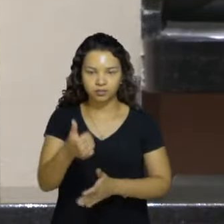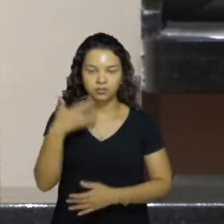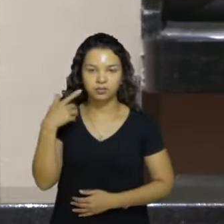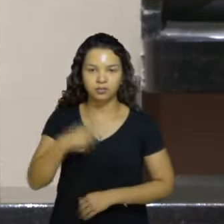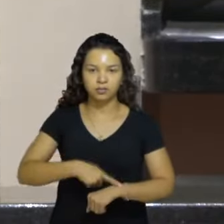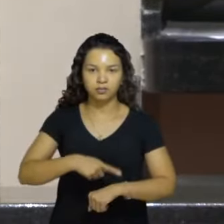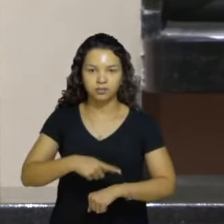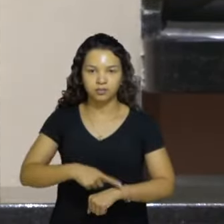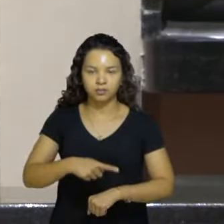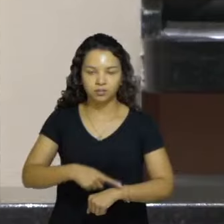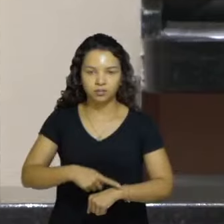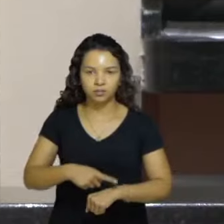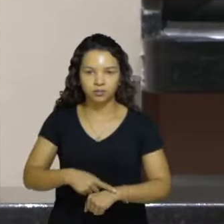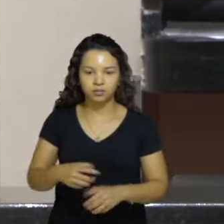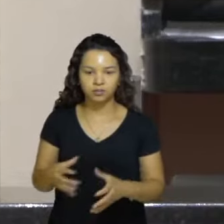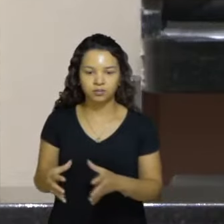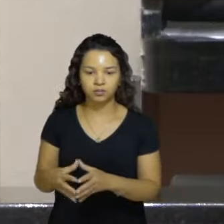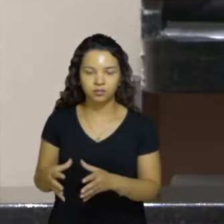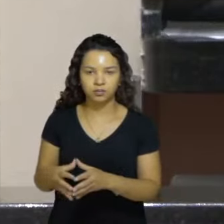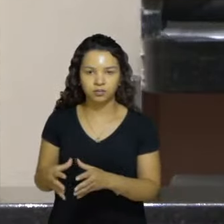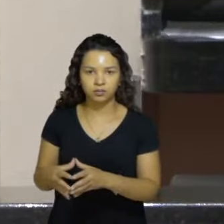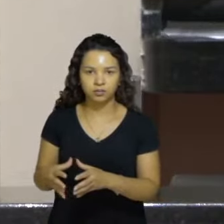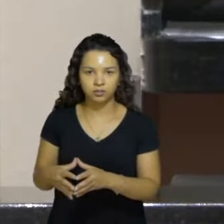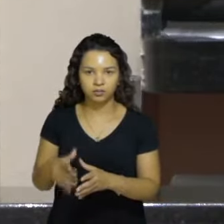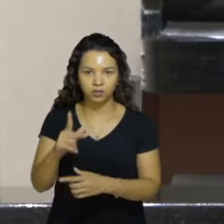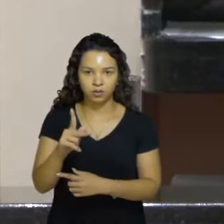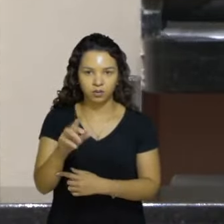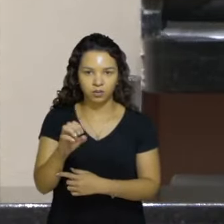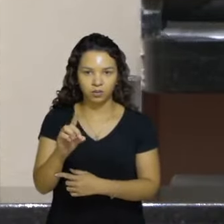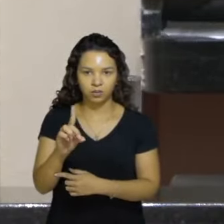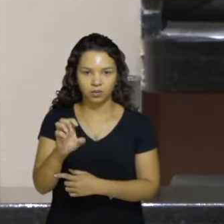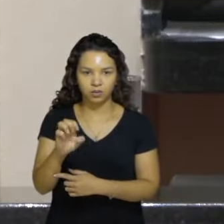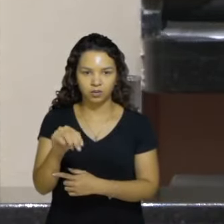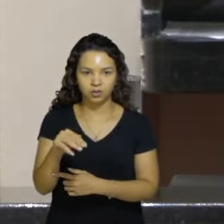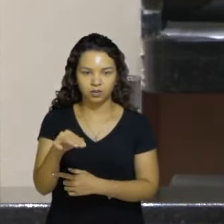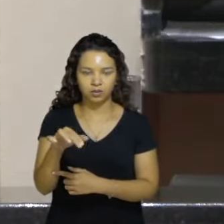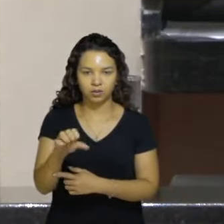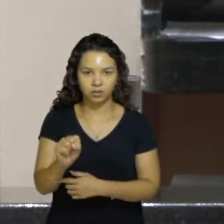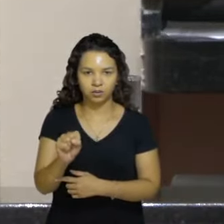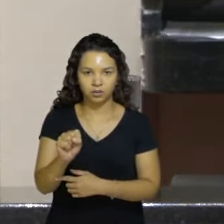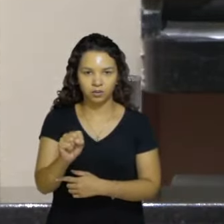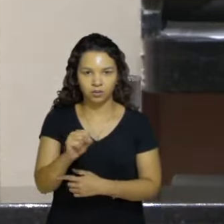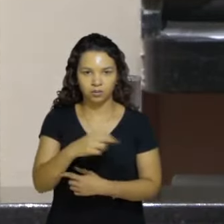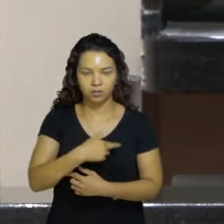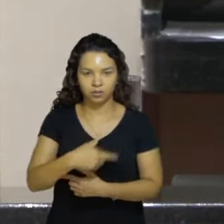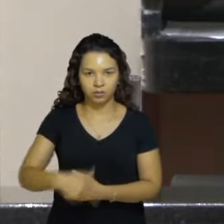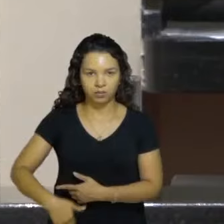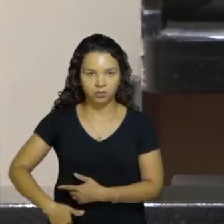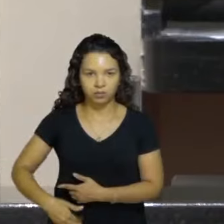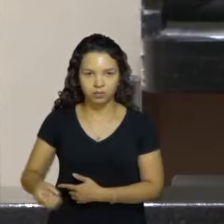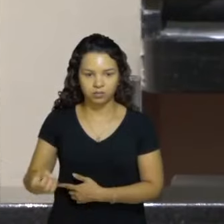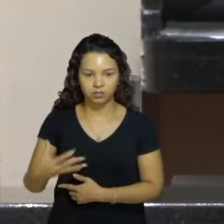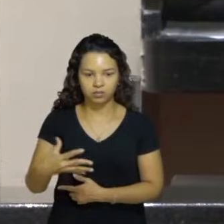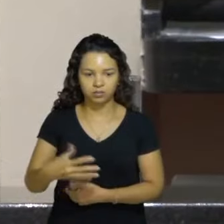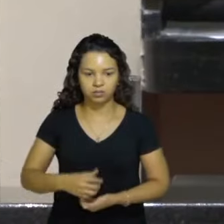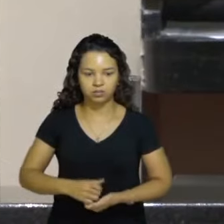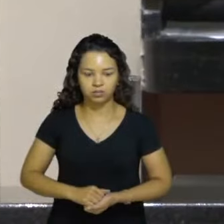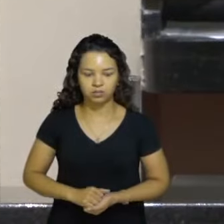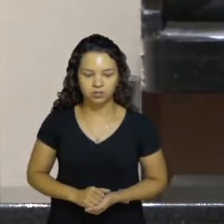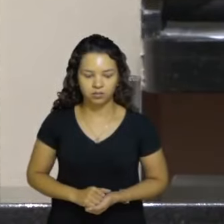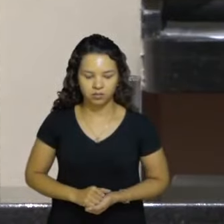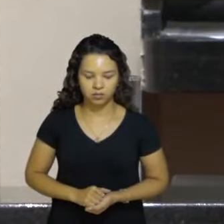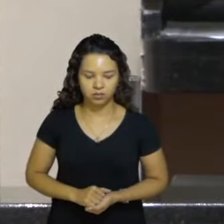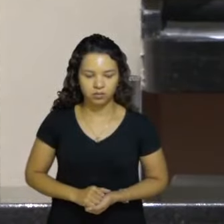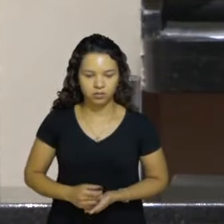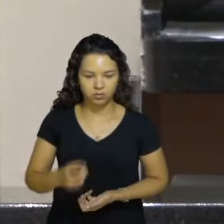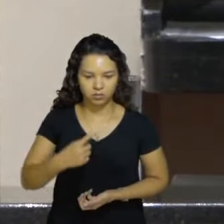pertence ao bloco Podemos, Republicano e Novo. Nós não